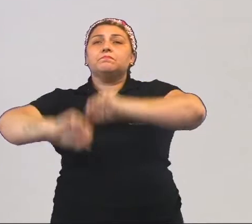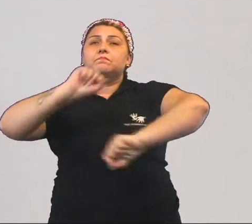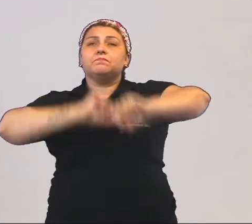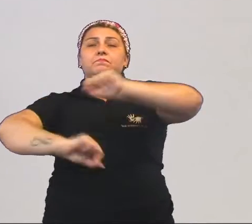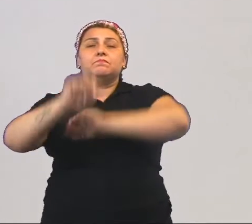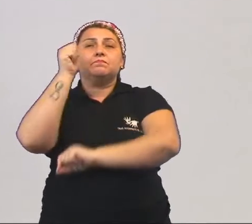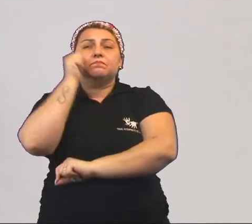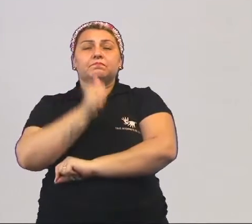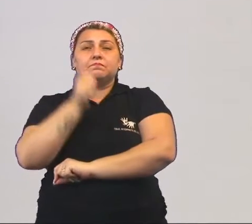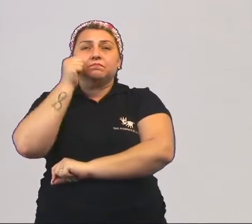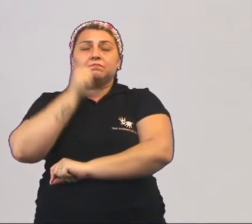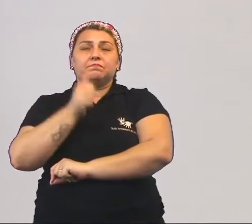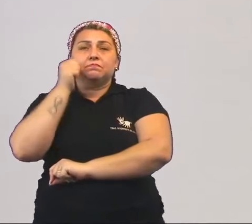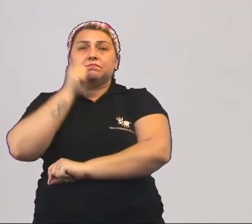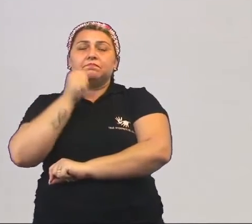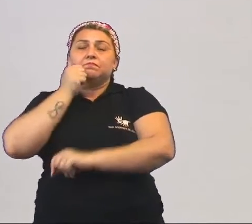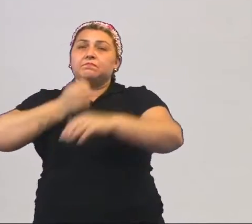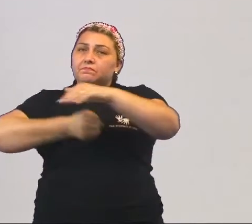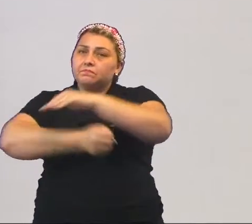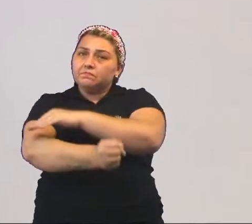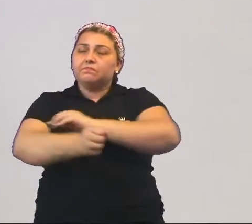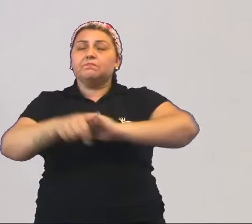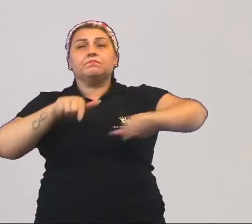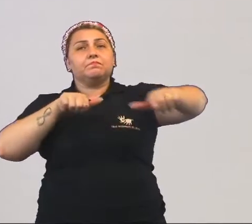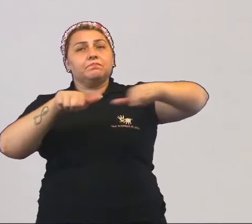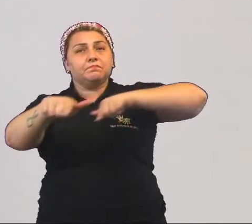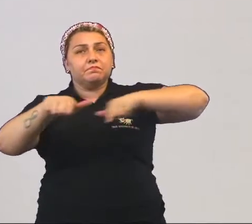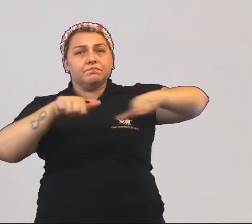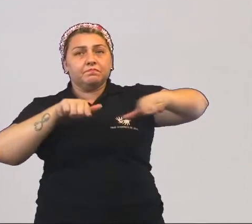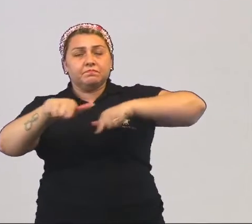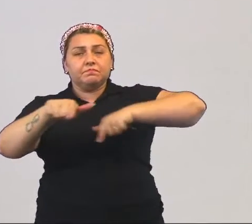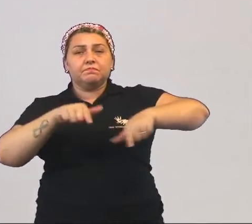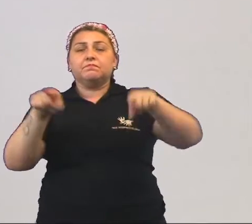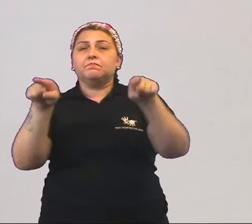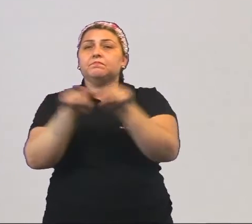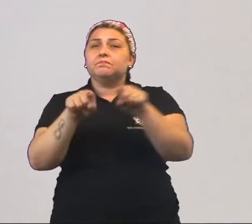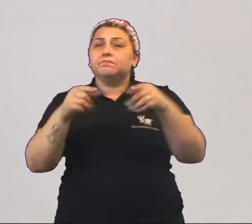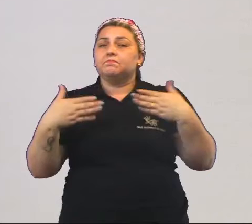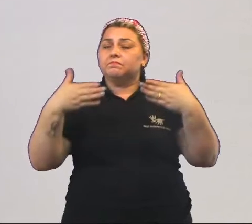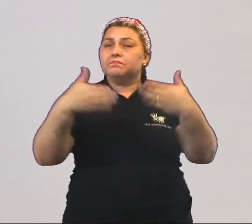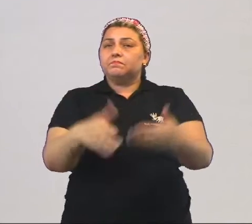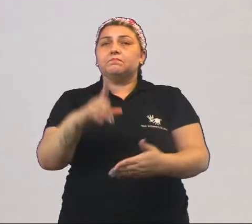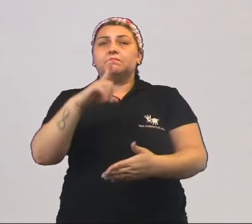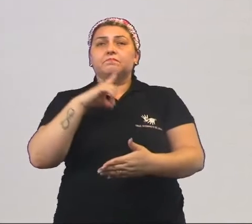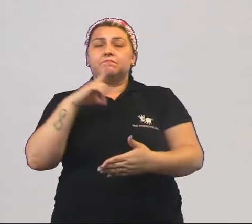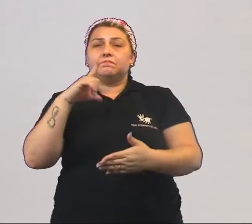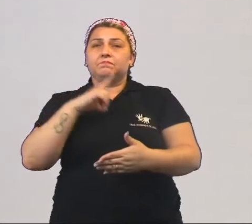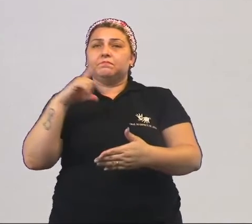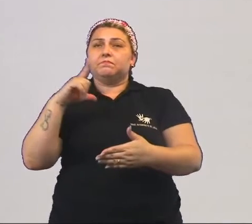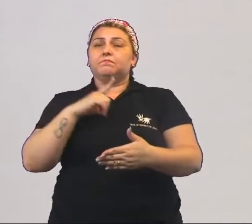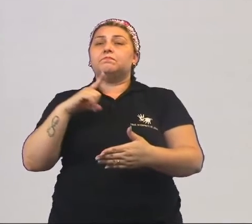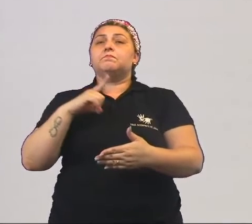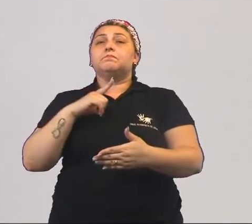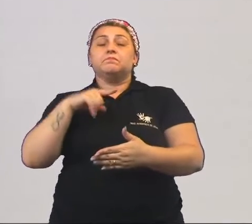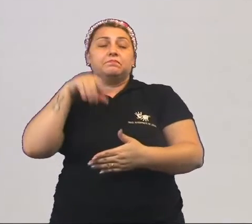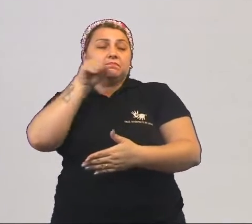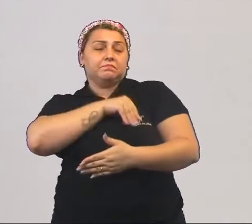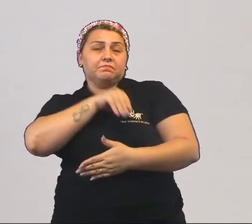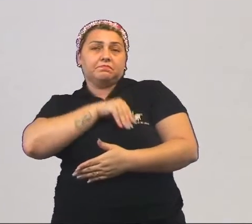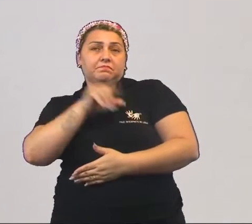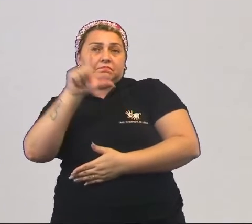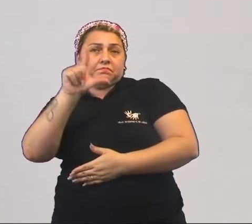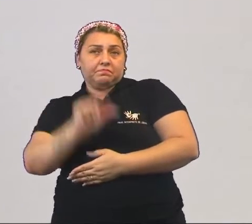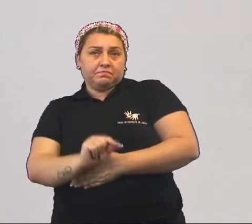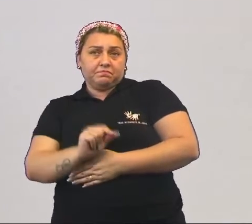a mulher, mesmo inserida no mercado de trabalho, ela chega a ter uma desvantagem salarial